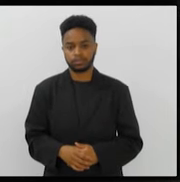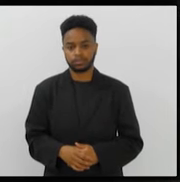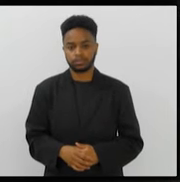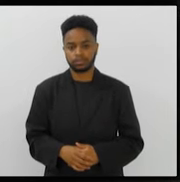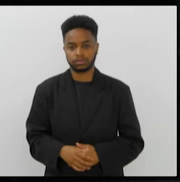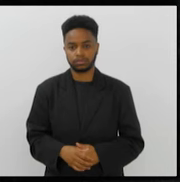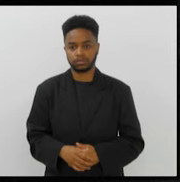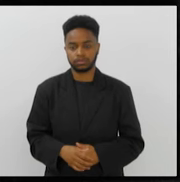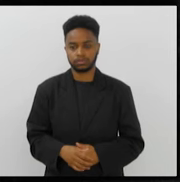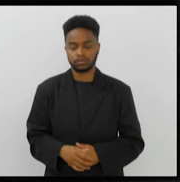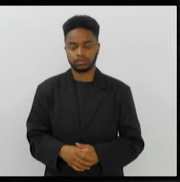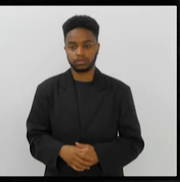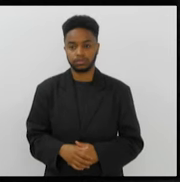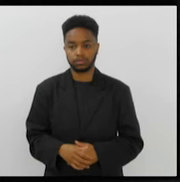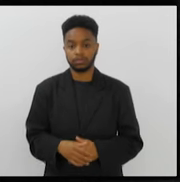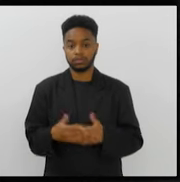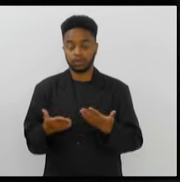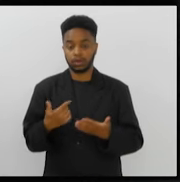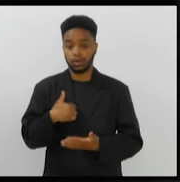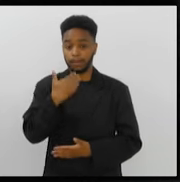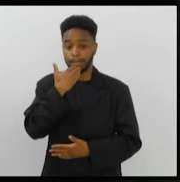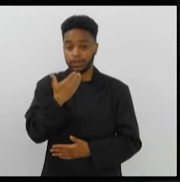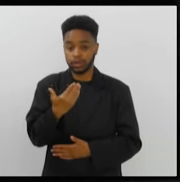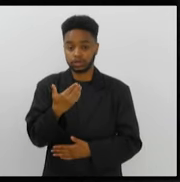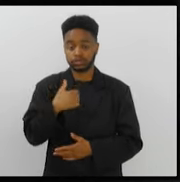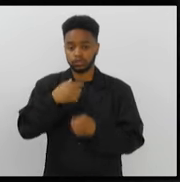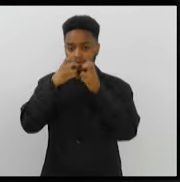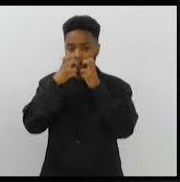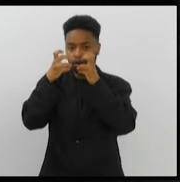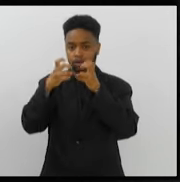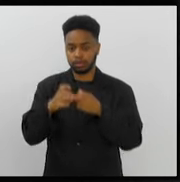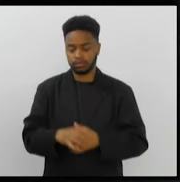Então, aqui eu não peço, não. Eu clamo.